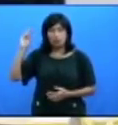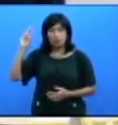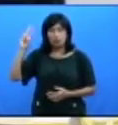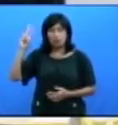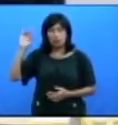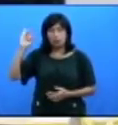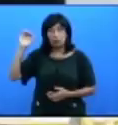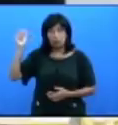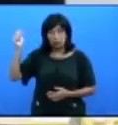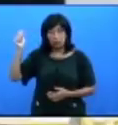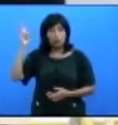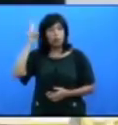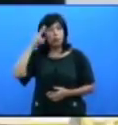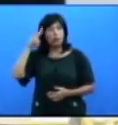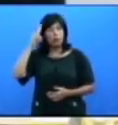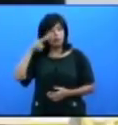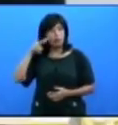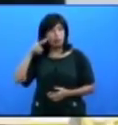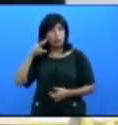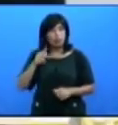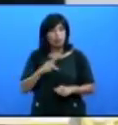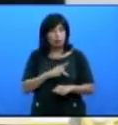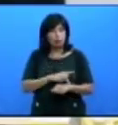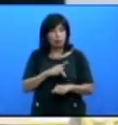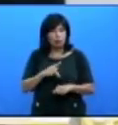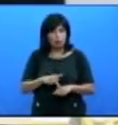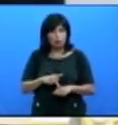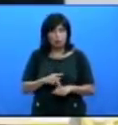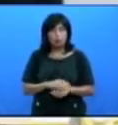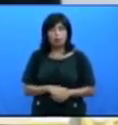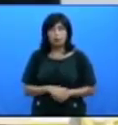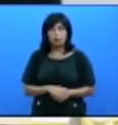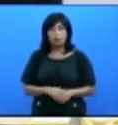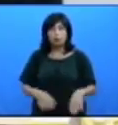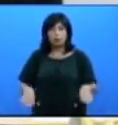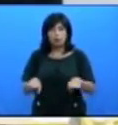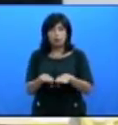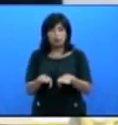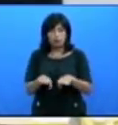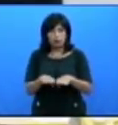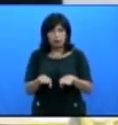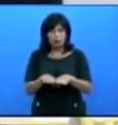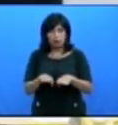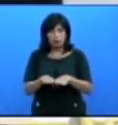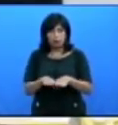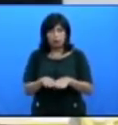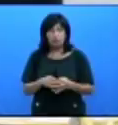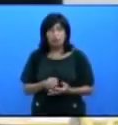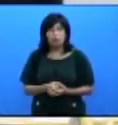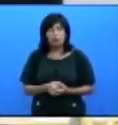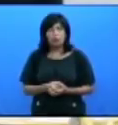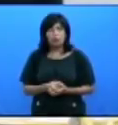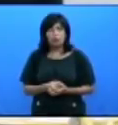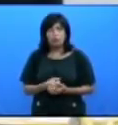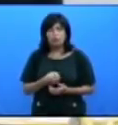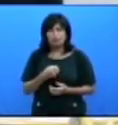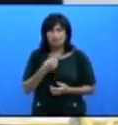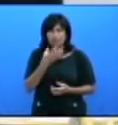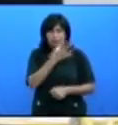e Pedagógico Marechal Cândido Rondon e de doações de bens culturais que